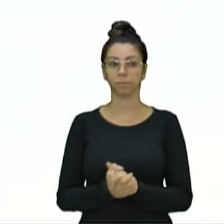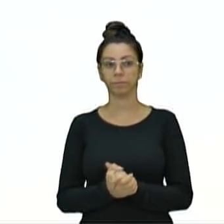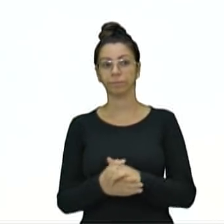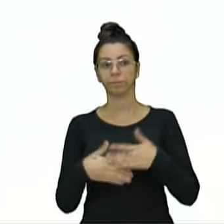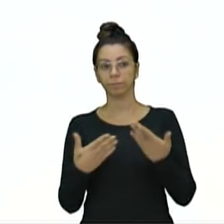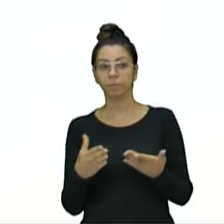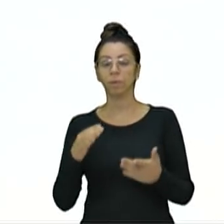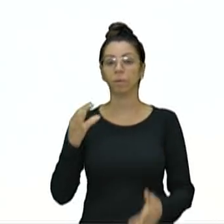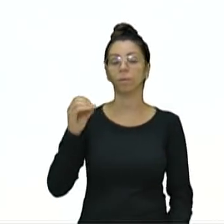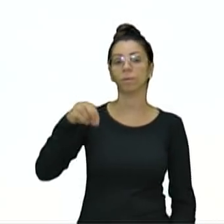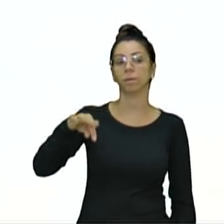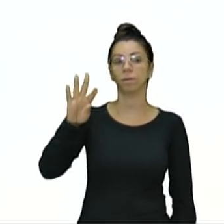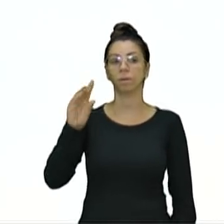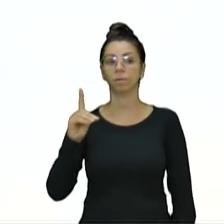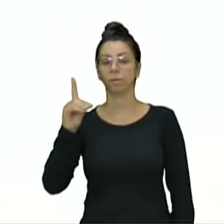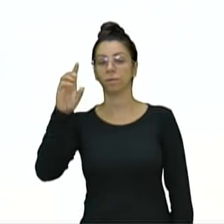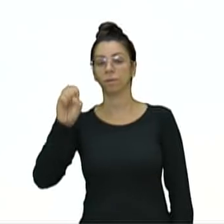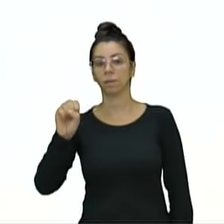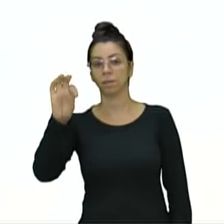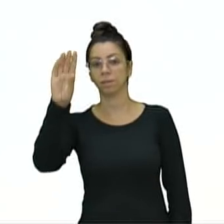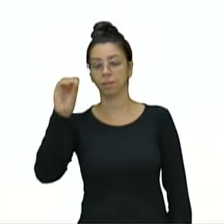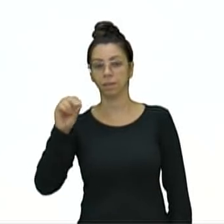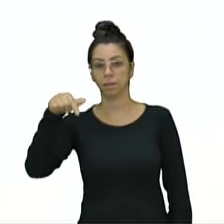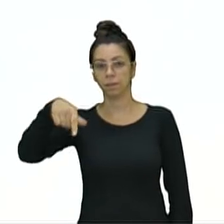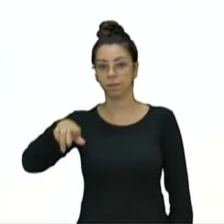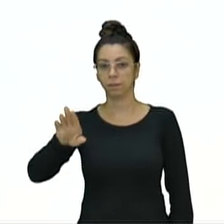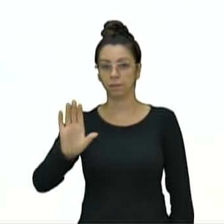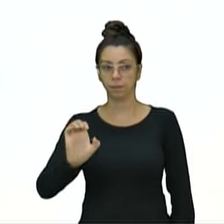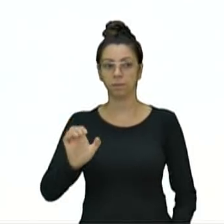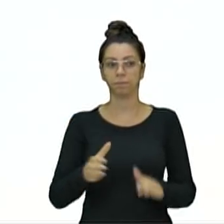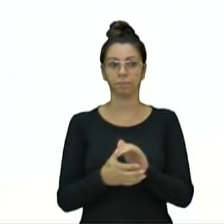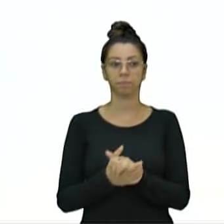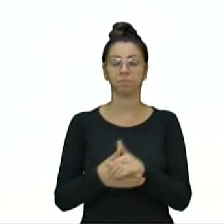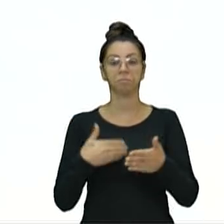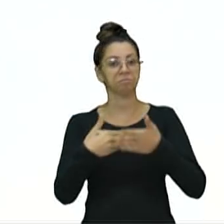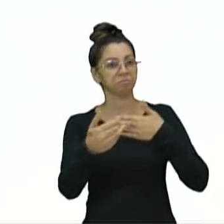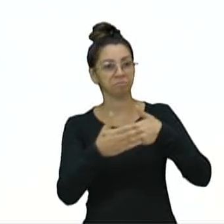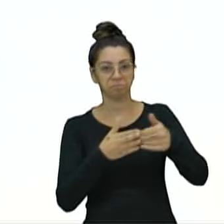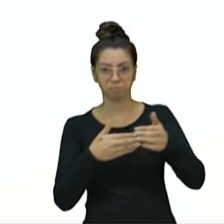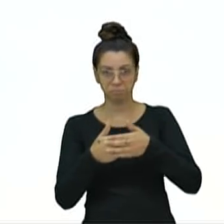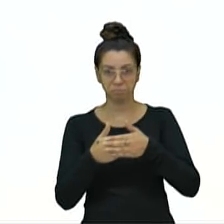contanto, desde que, e whether, que significa se ou qualquer que seja.